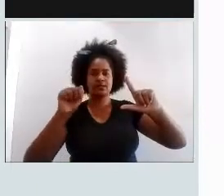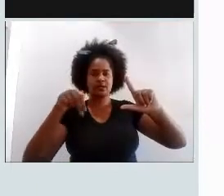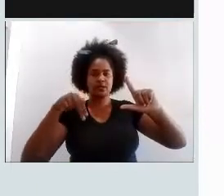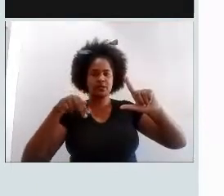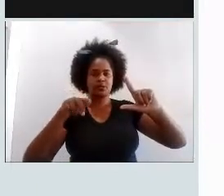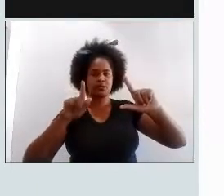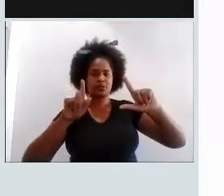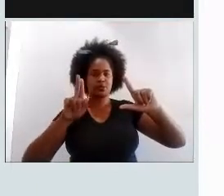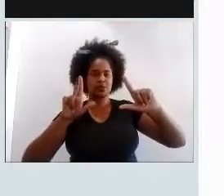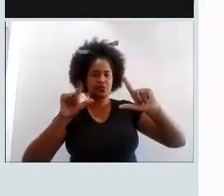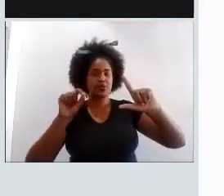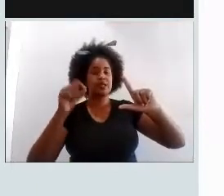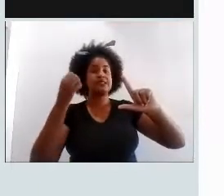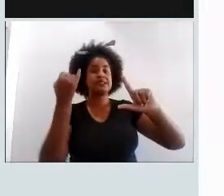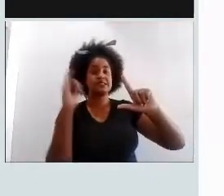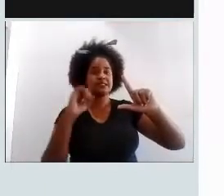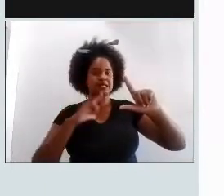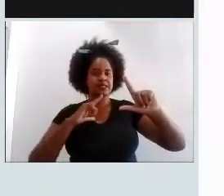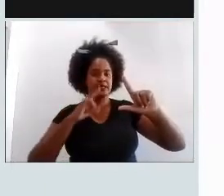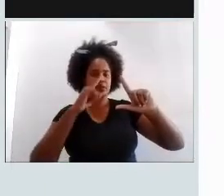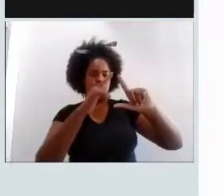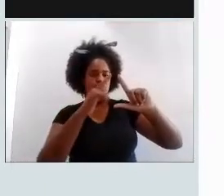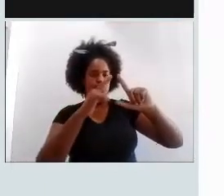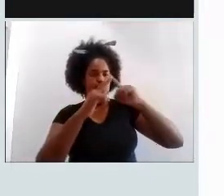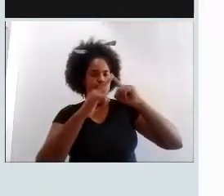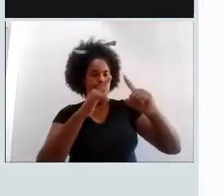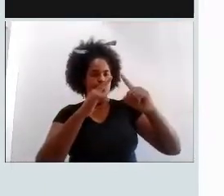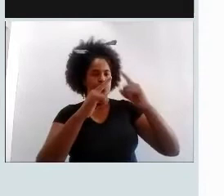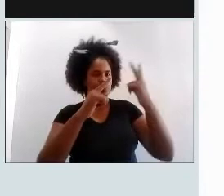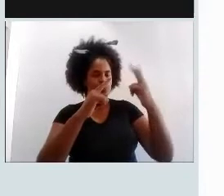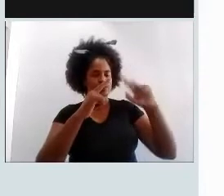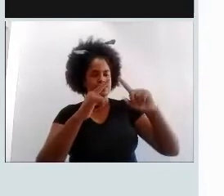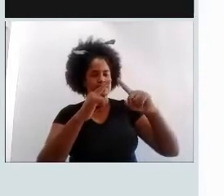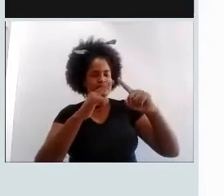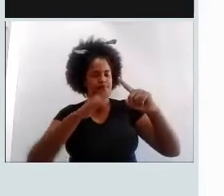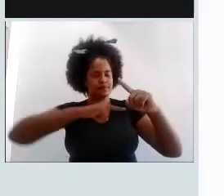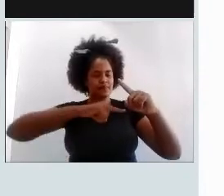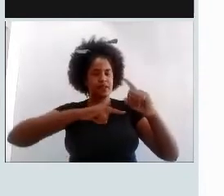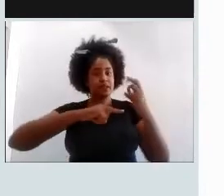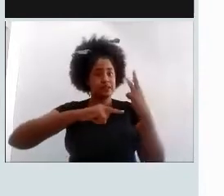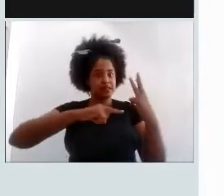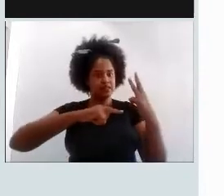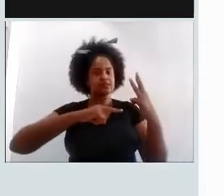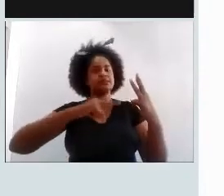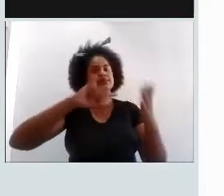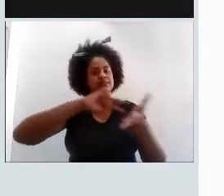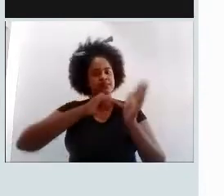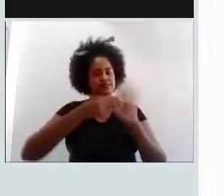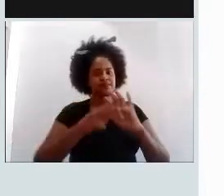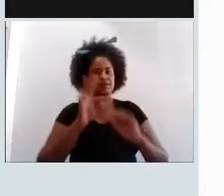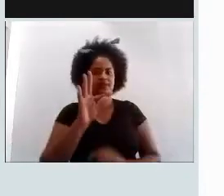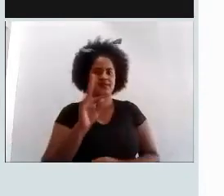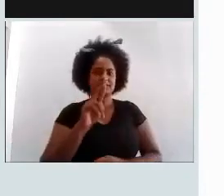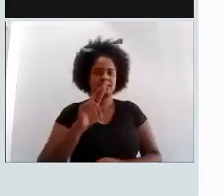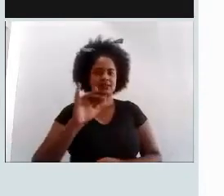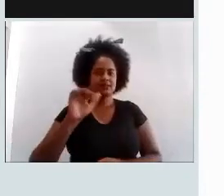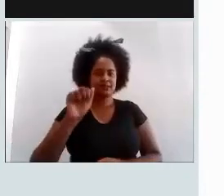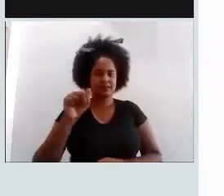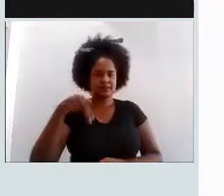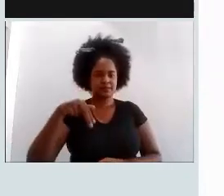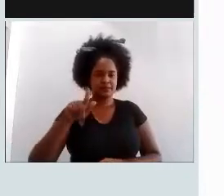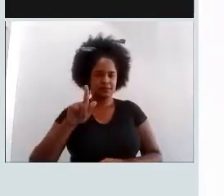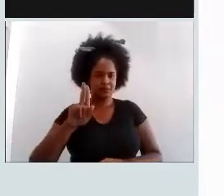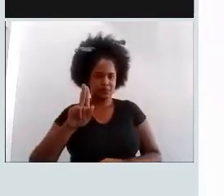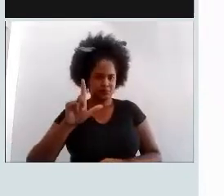é denominado de triângulo. Diz-se que os lados BC, AC e AB e os ângulos